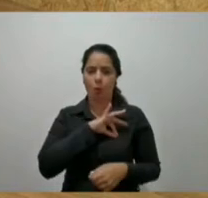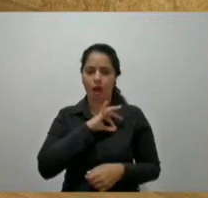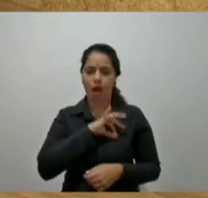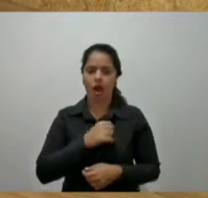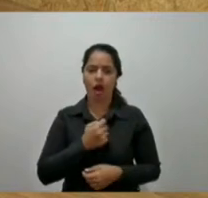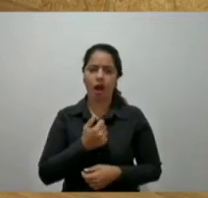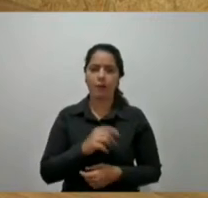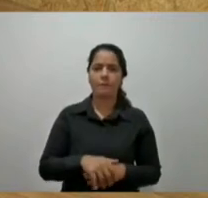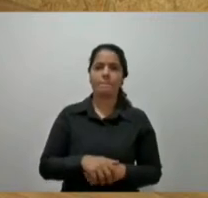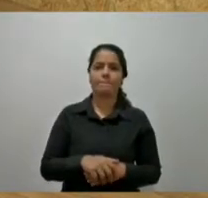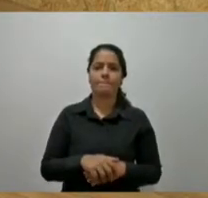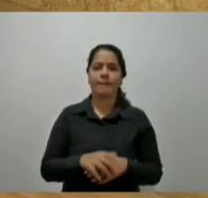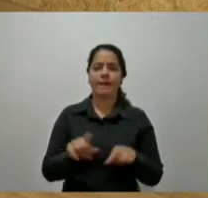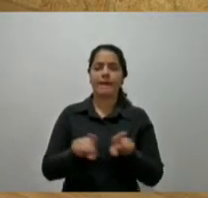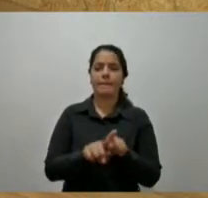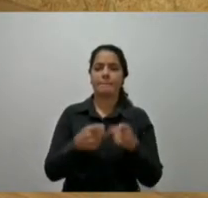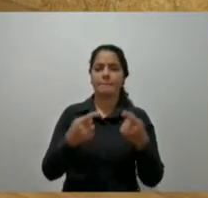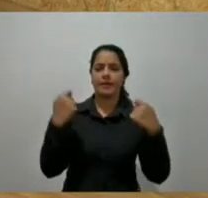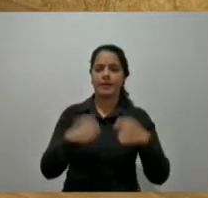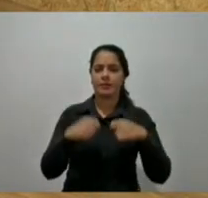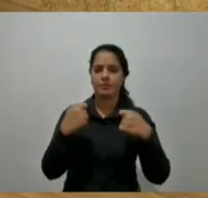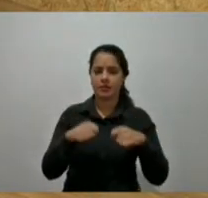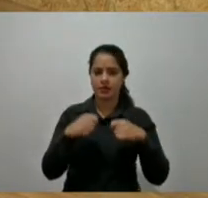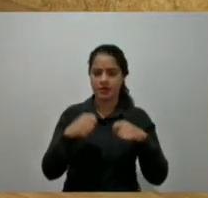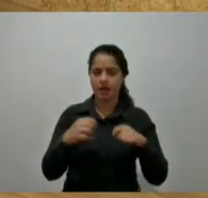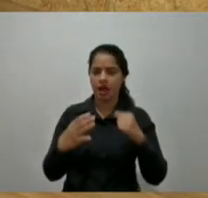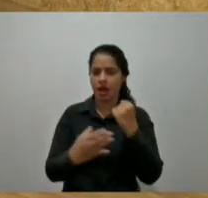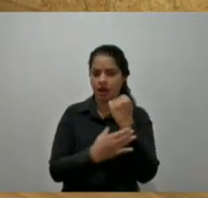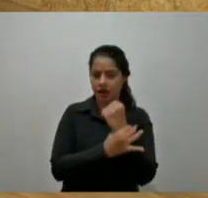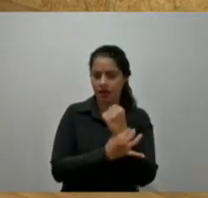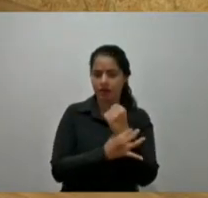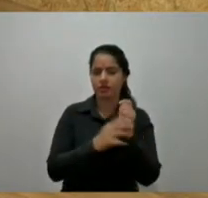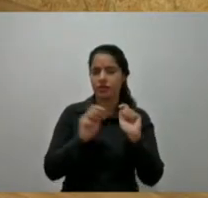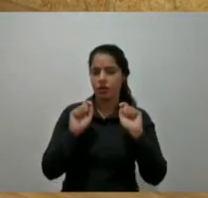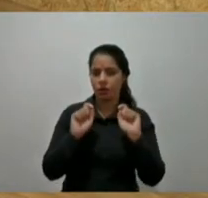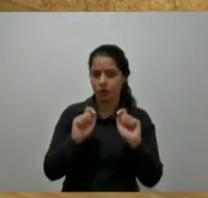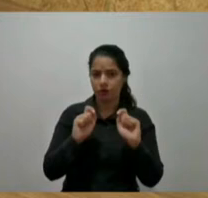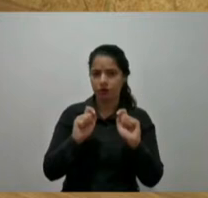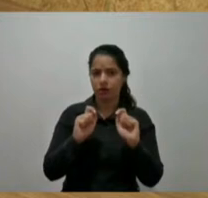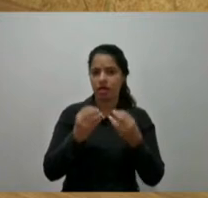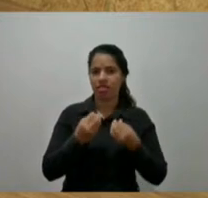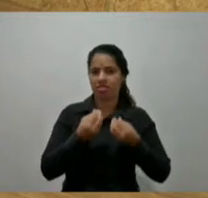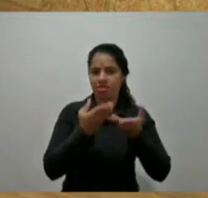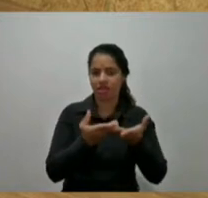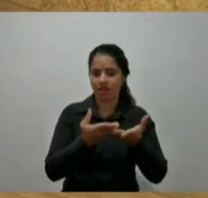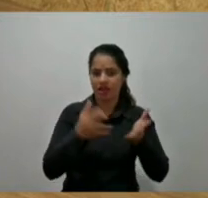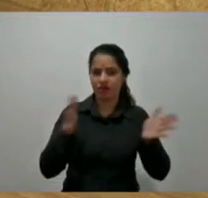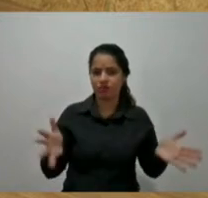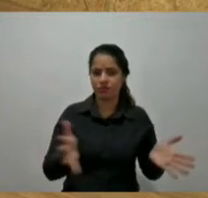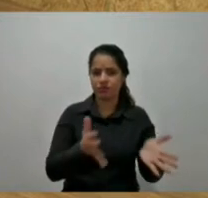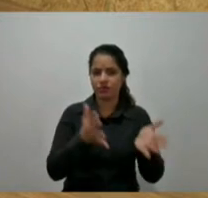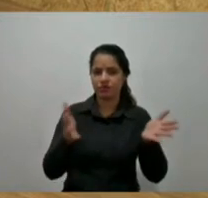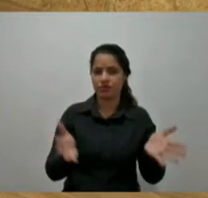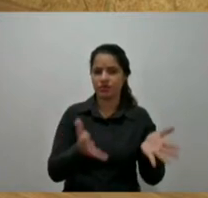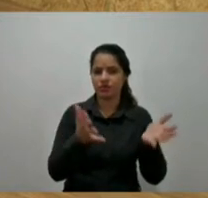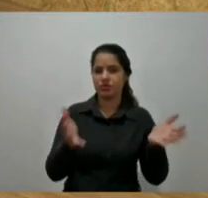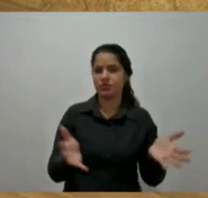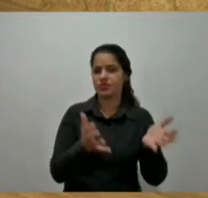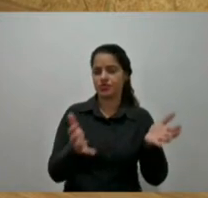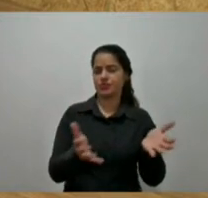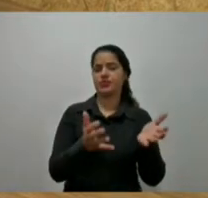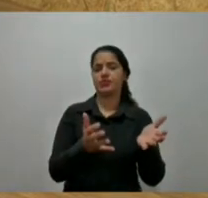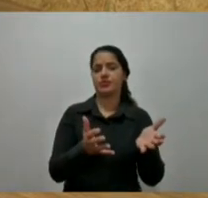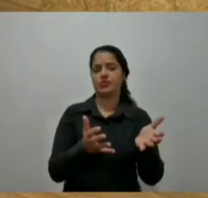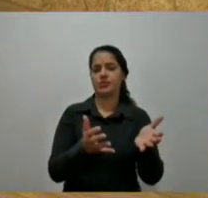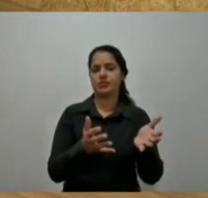rampa de saída. Né? Você precisa já dar para aquela pessoa um incentivo no desenho do próprio programa